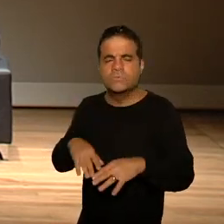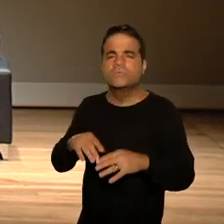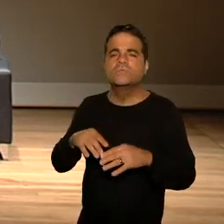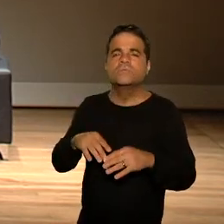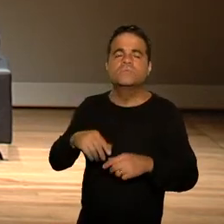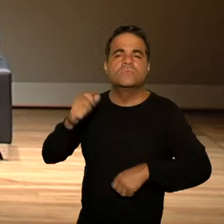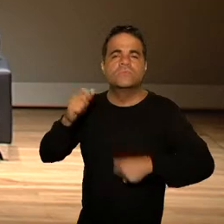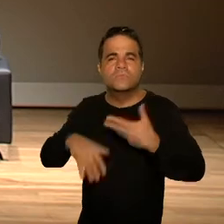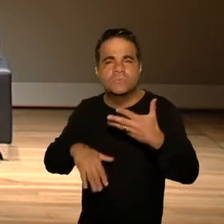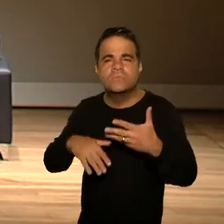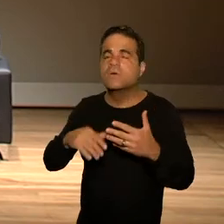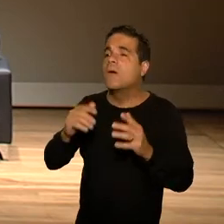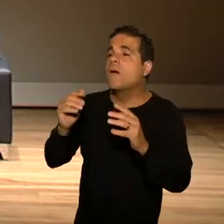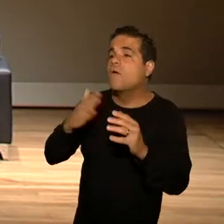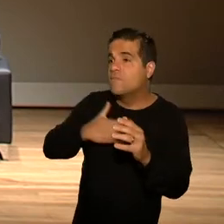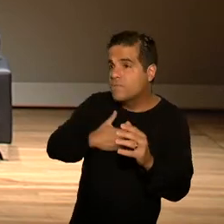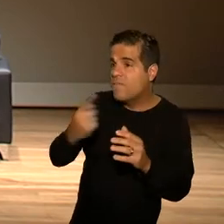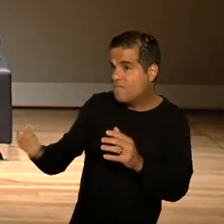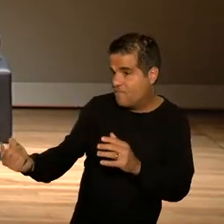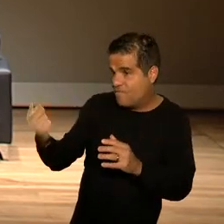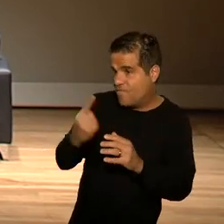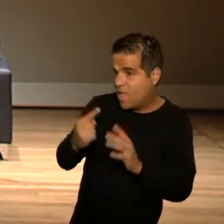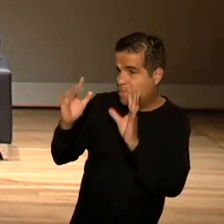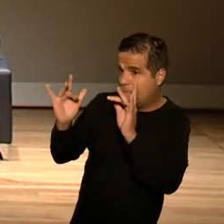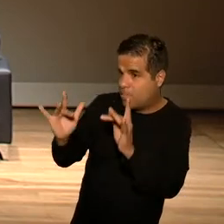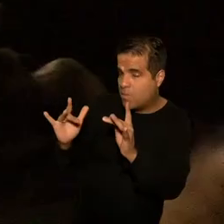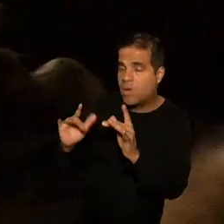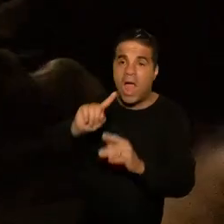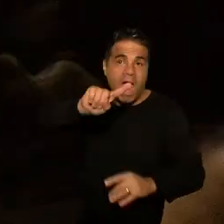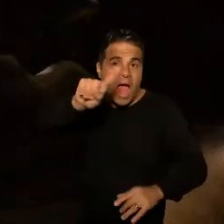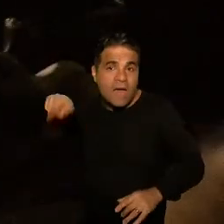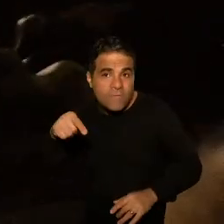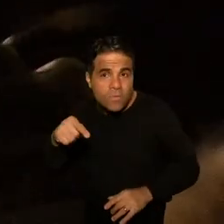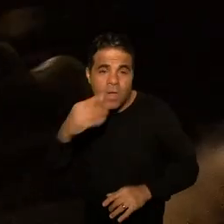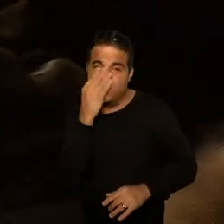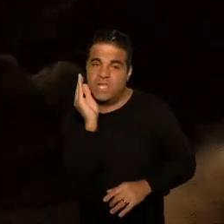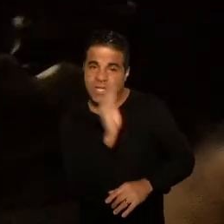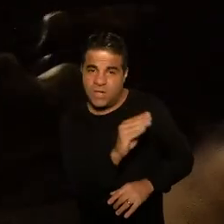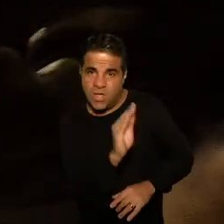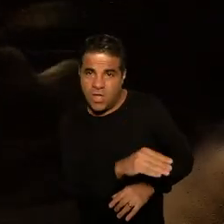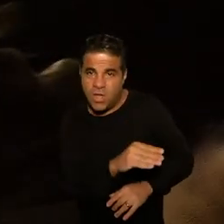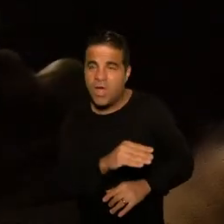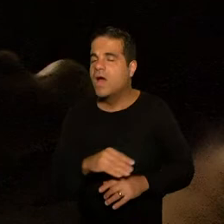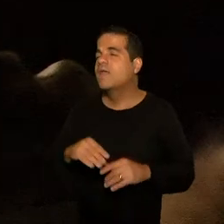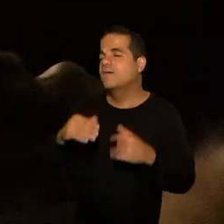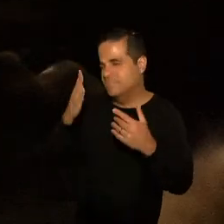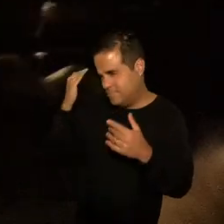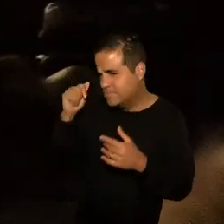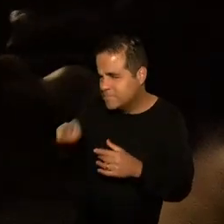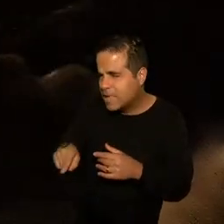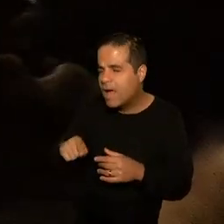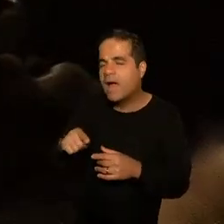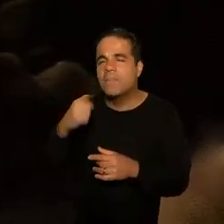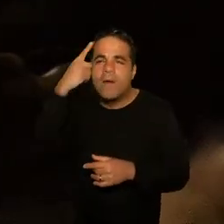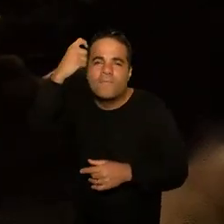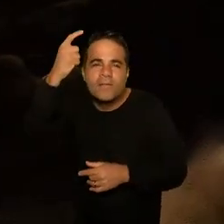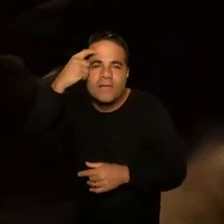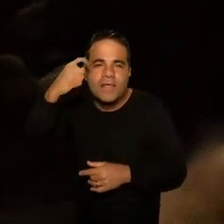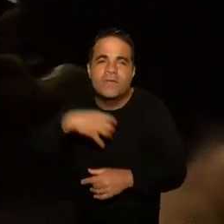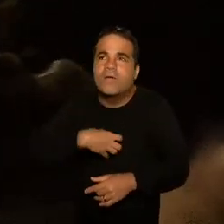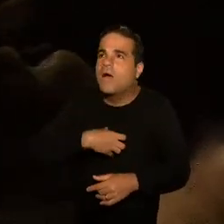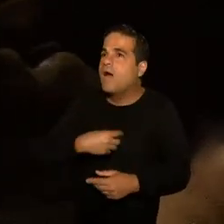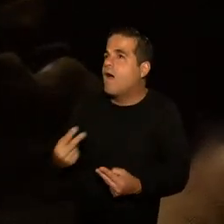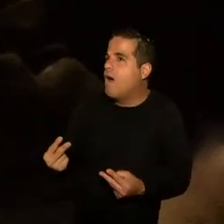Ribeiro mina namora eu falava para eles a vírgula você ignora me ignora e ficou eu fiquei